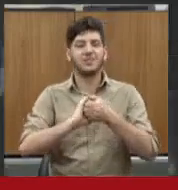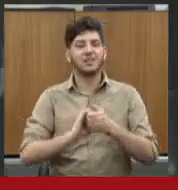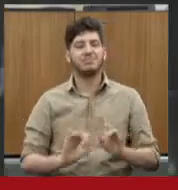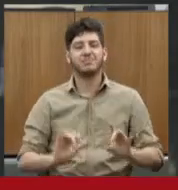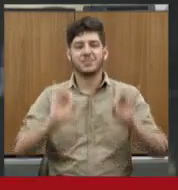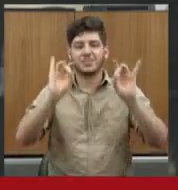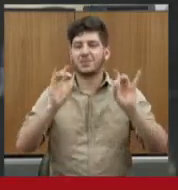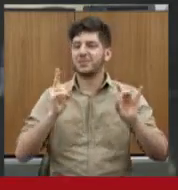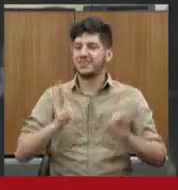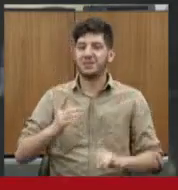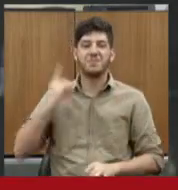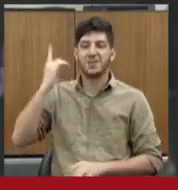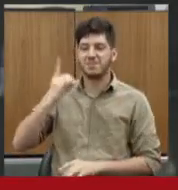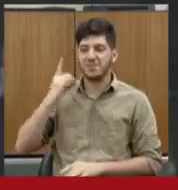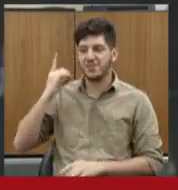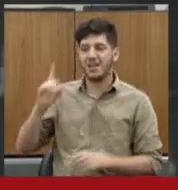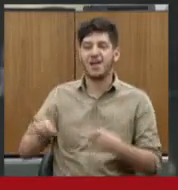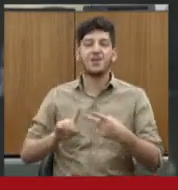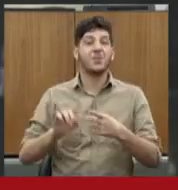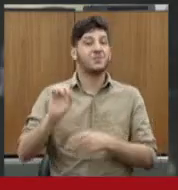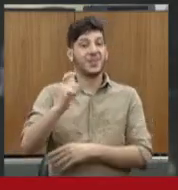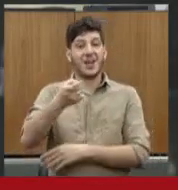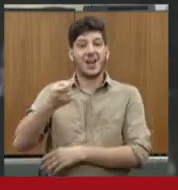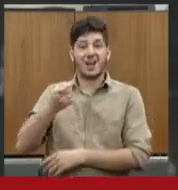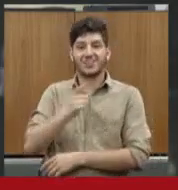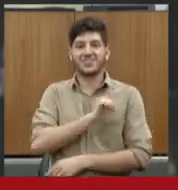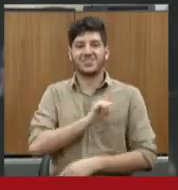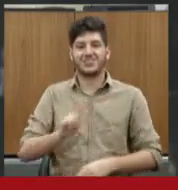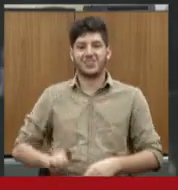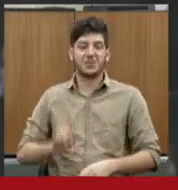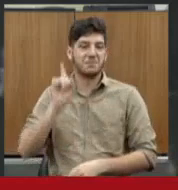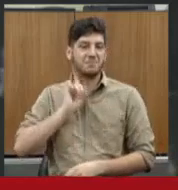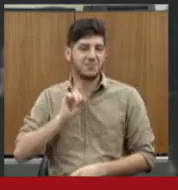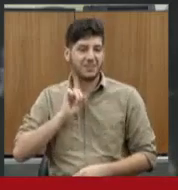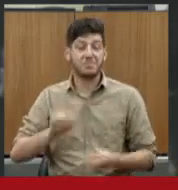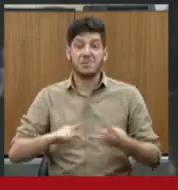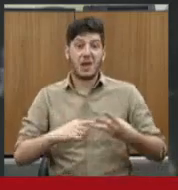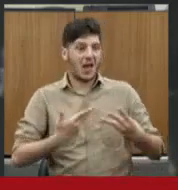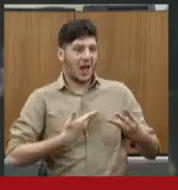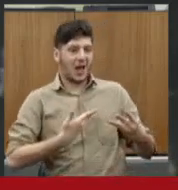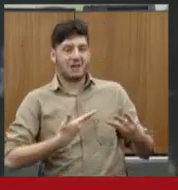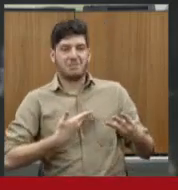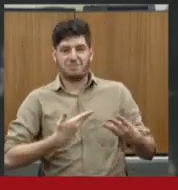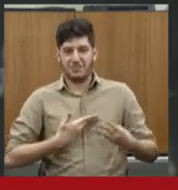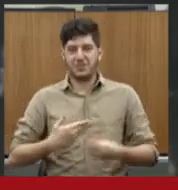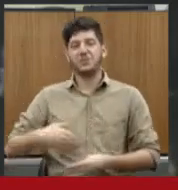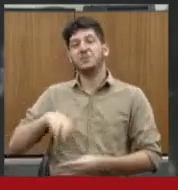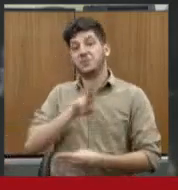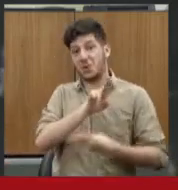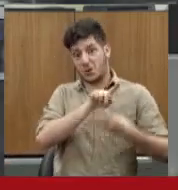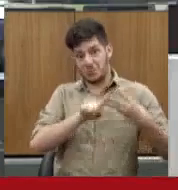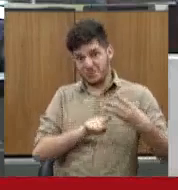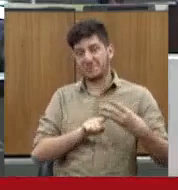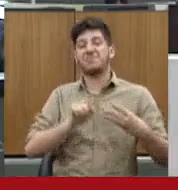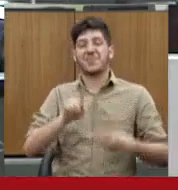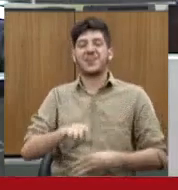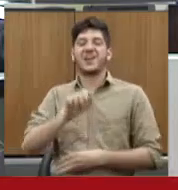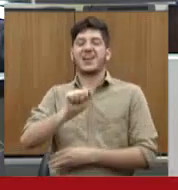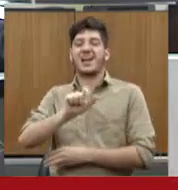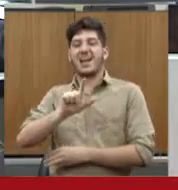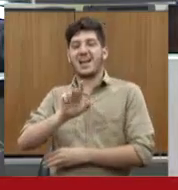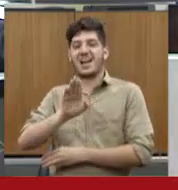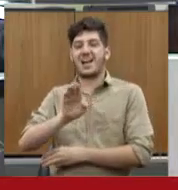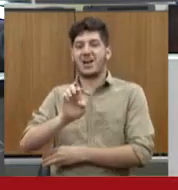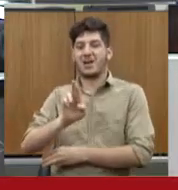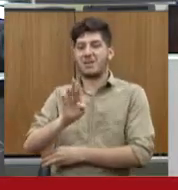deputado, ex-governador do Estado de Minas Gerais, caro amigo, querido amigo Alberto Pinto Coelho, muito bom em